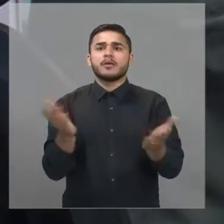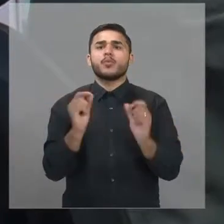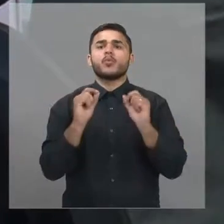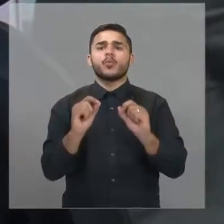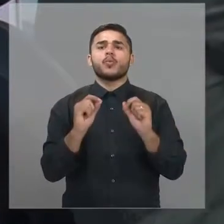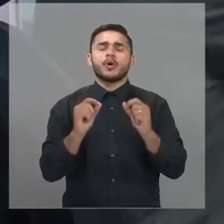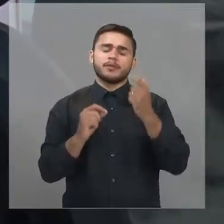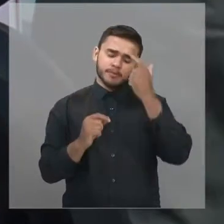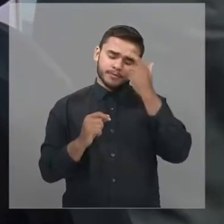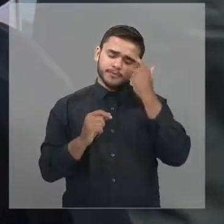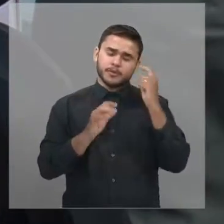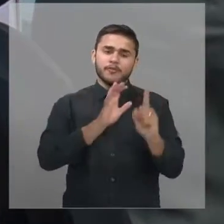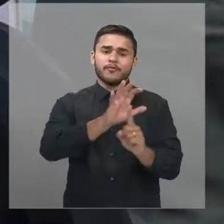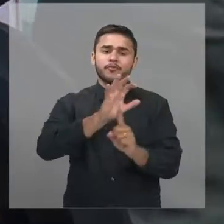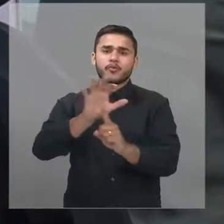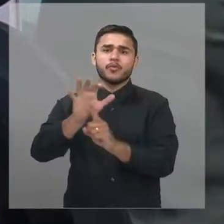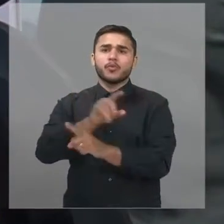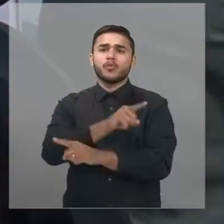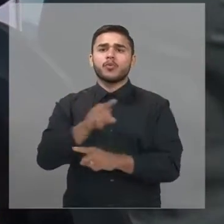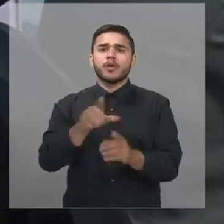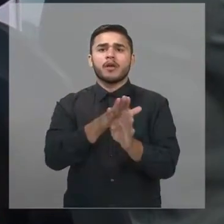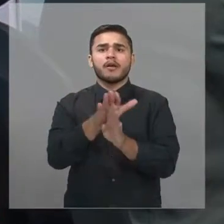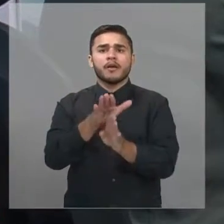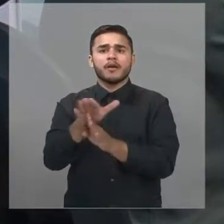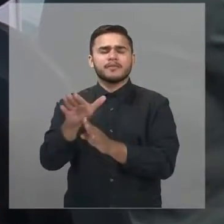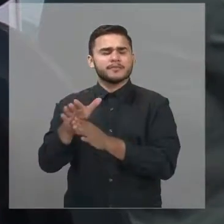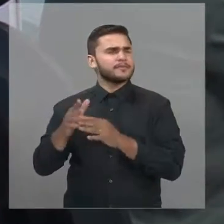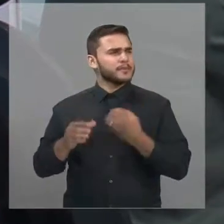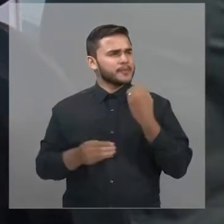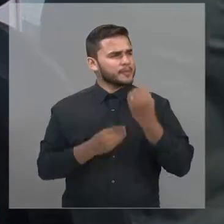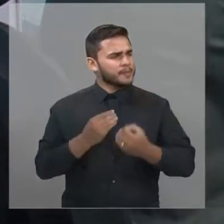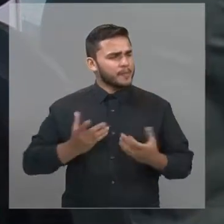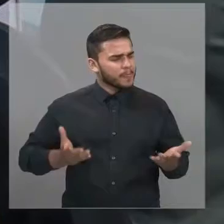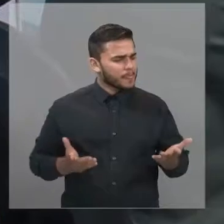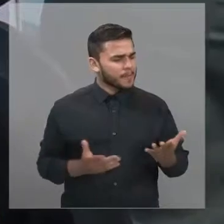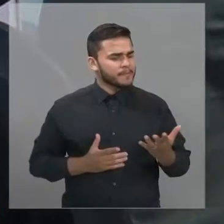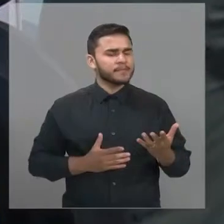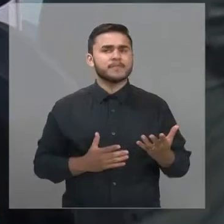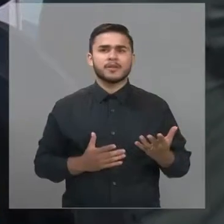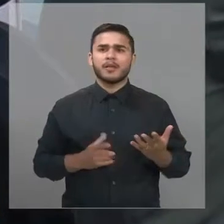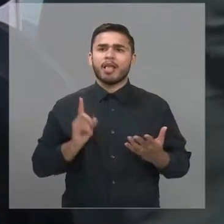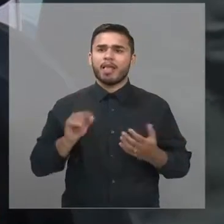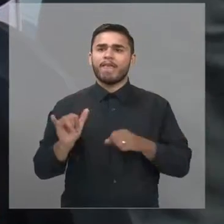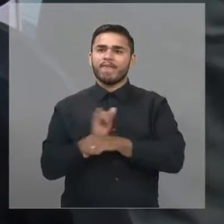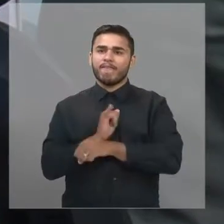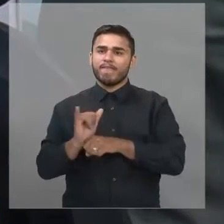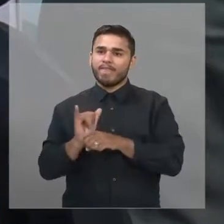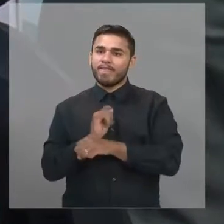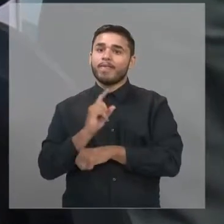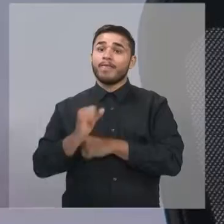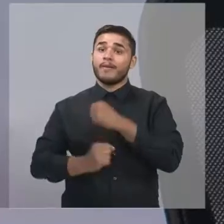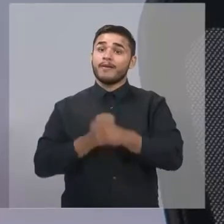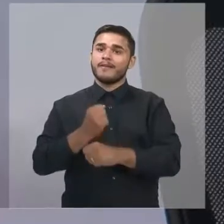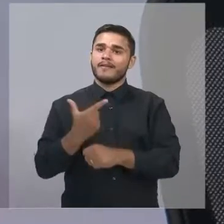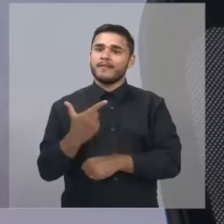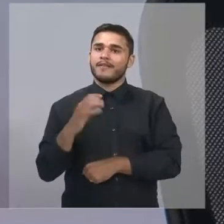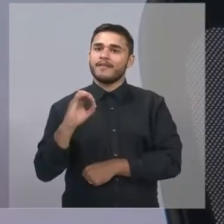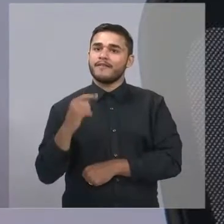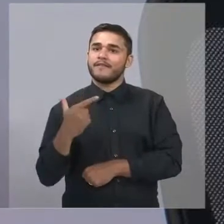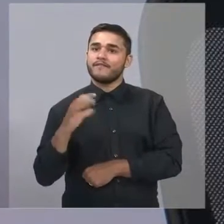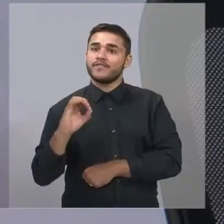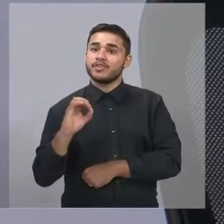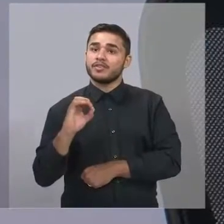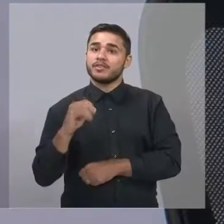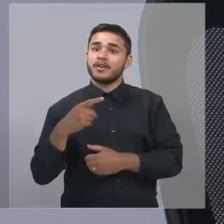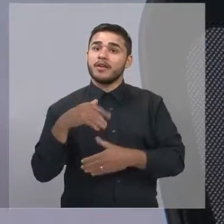divulgando e incentivando, quer dizer, numa tentativa de jogo político, já visando agora as eleições próximas, né? Essas